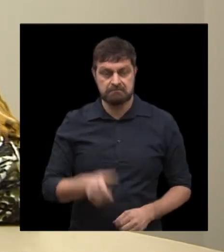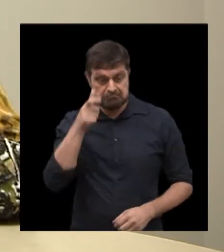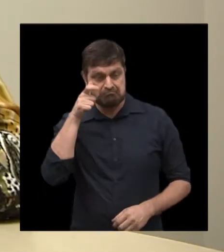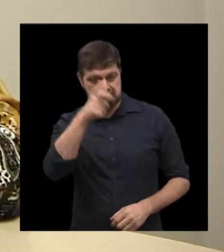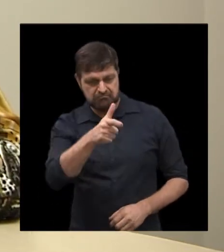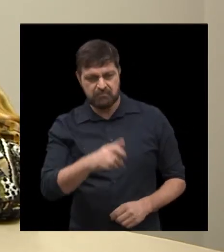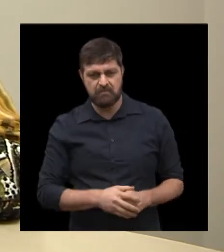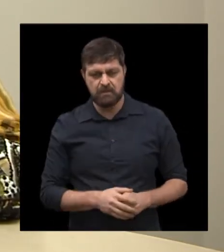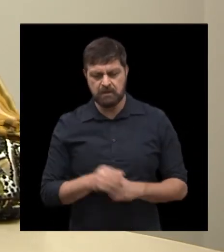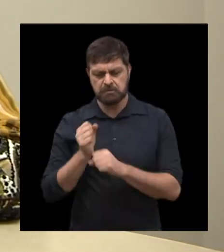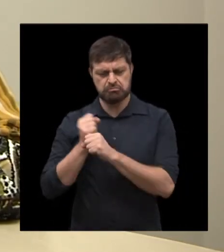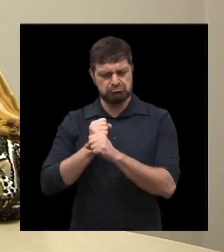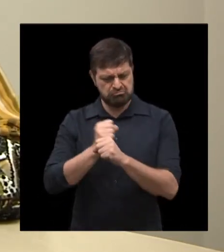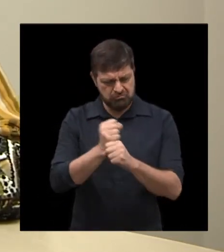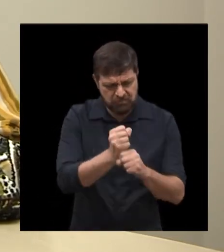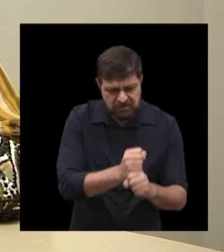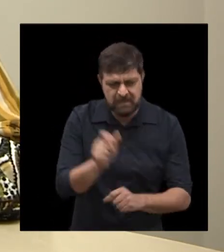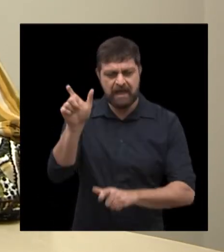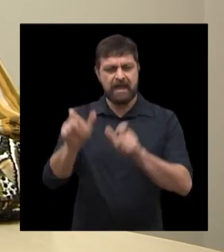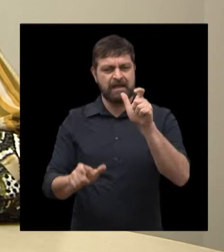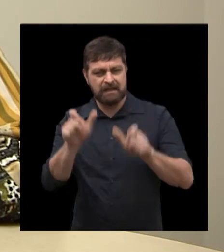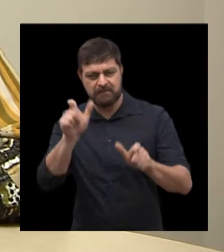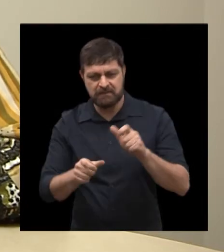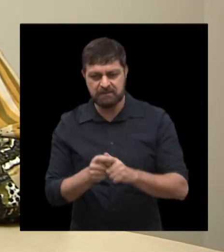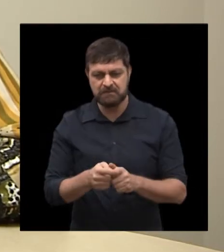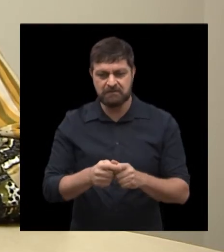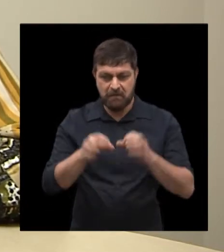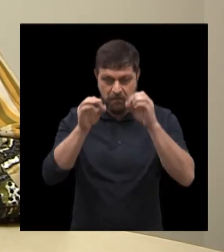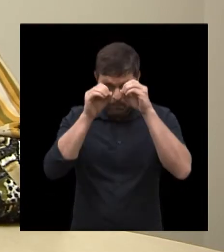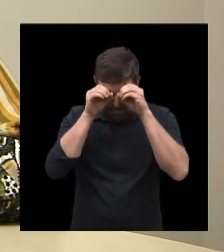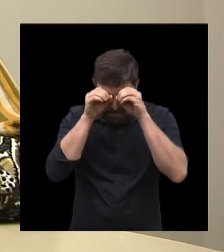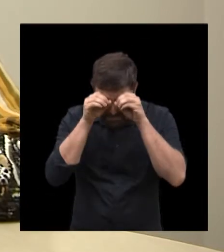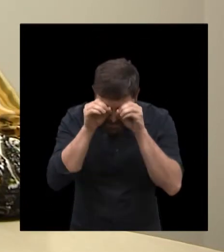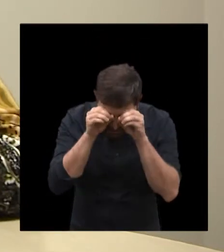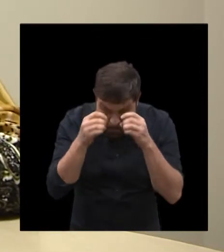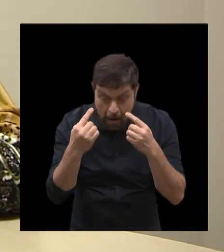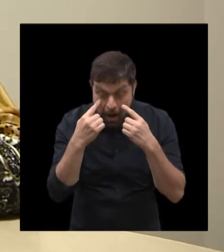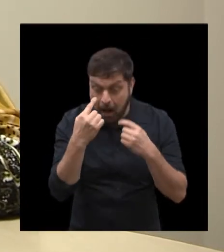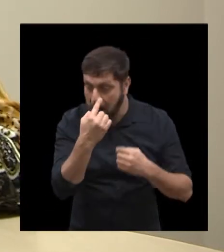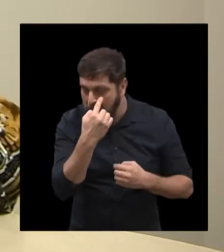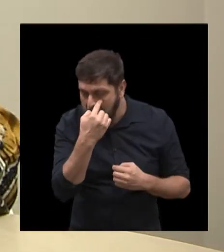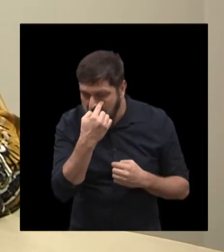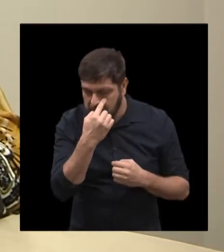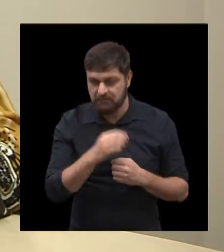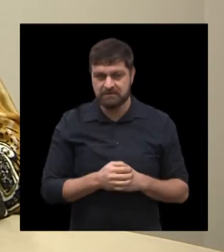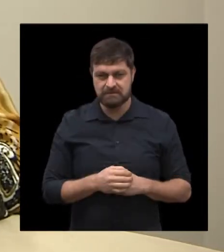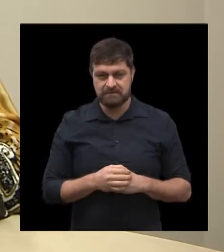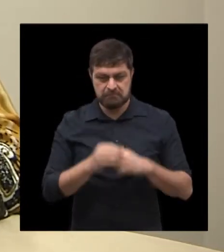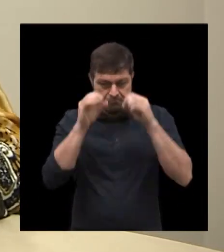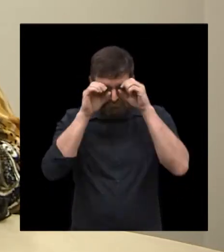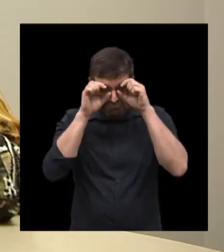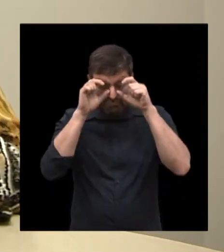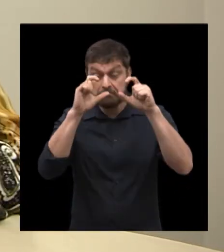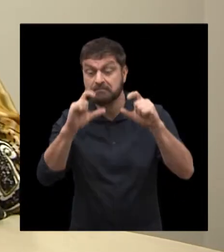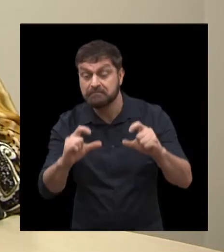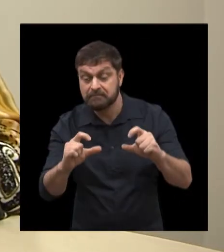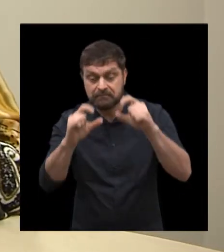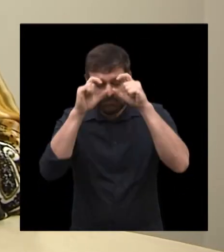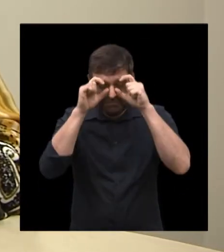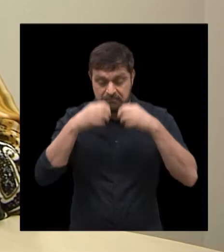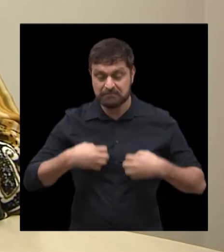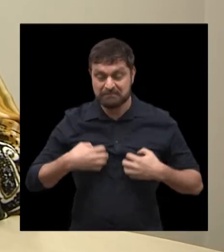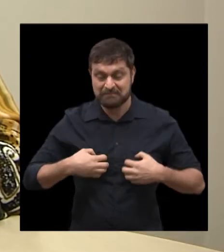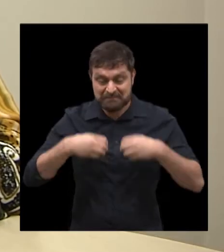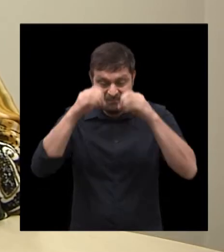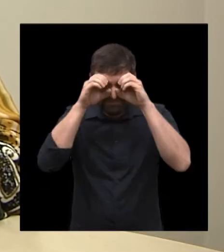quase todos os anos, né? Ver se a visão tá boa, mas não vai ver se a audição está boa. Então seria